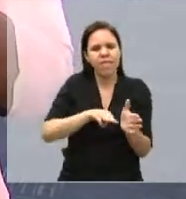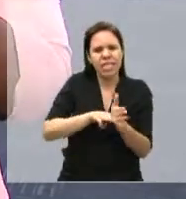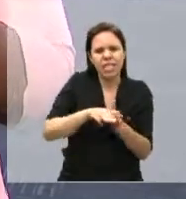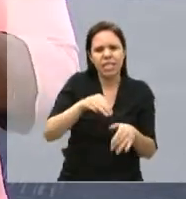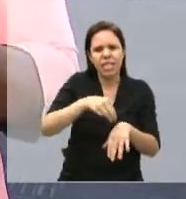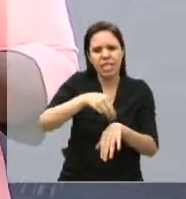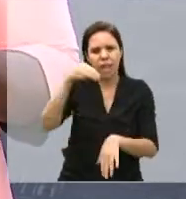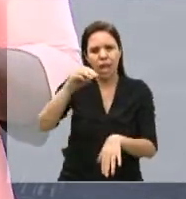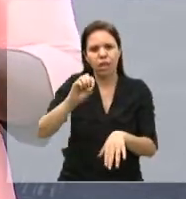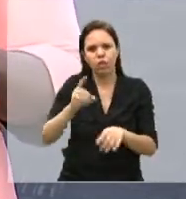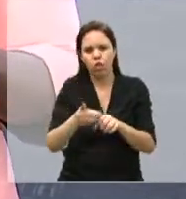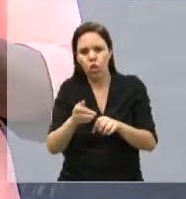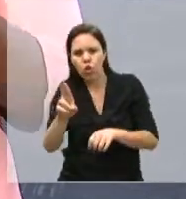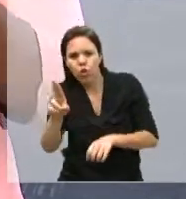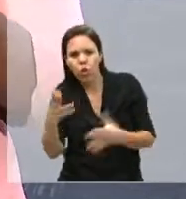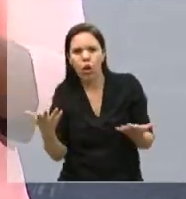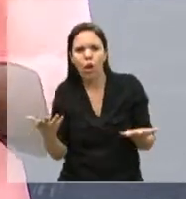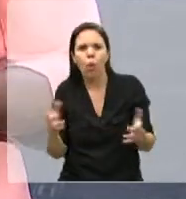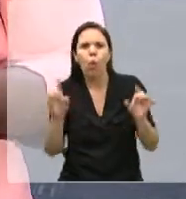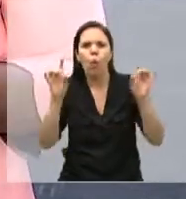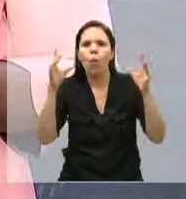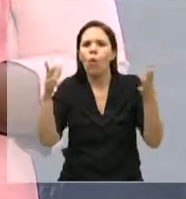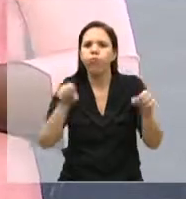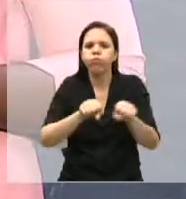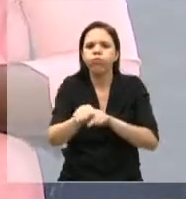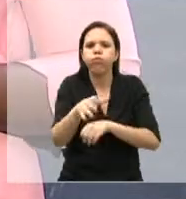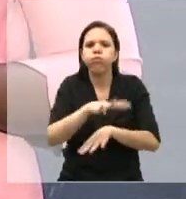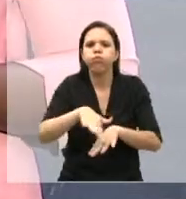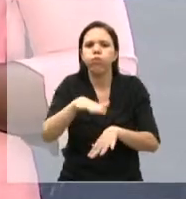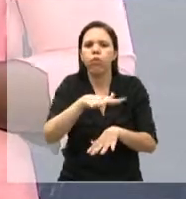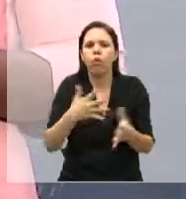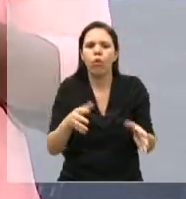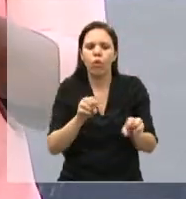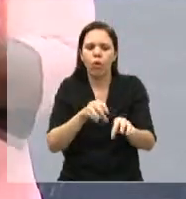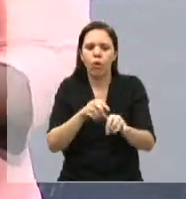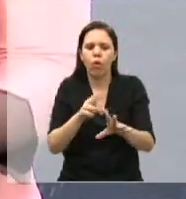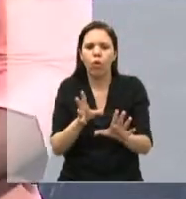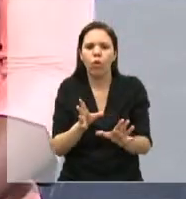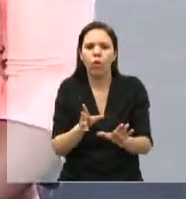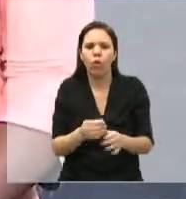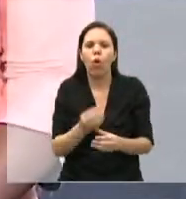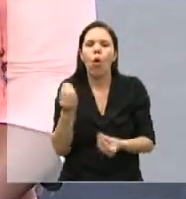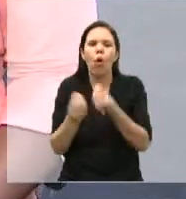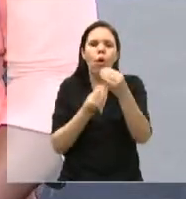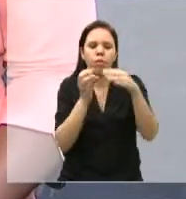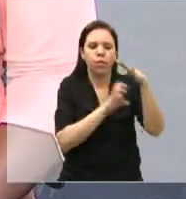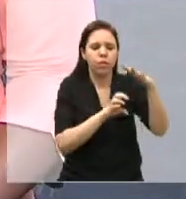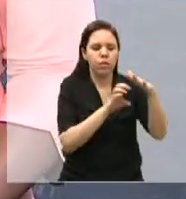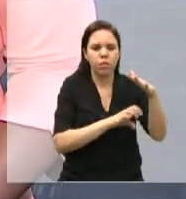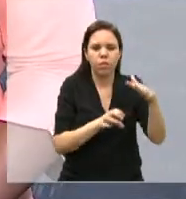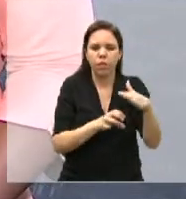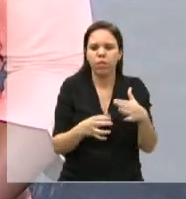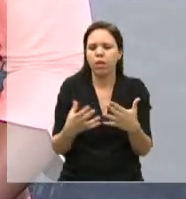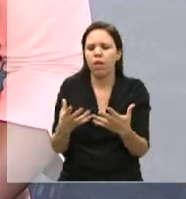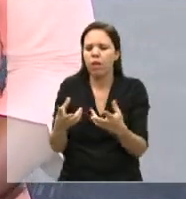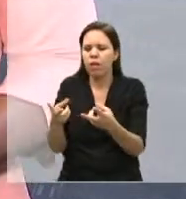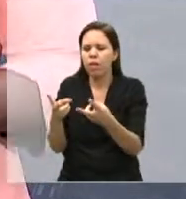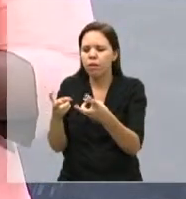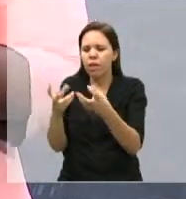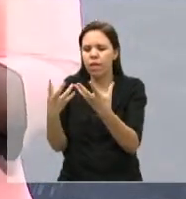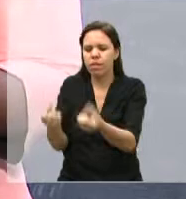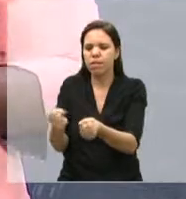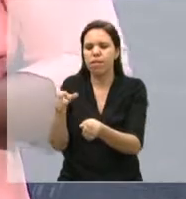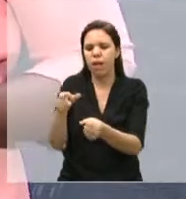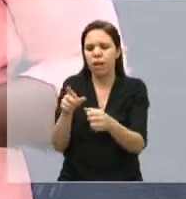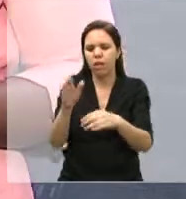uma especialização. Quais são os caminhos da educação? E como as empresas enxergam esses profissionais que